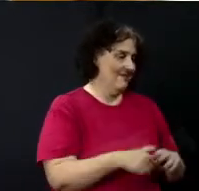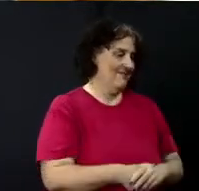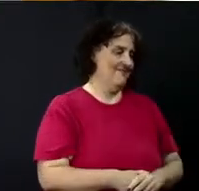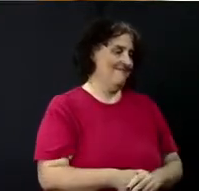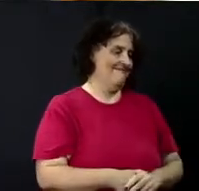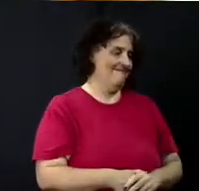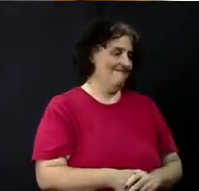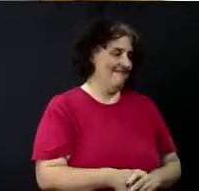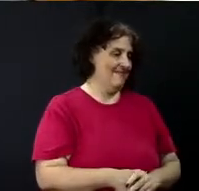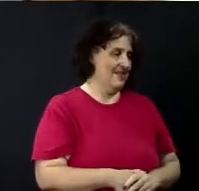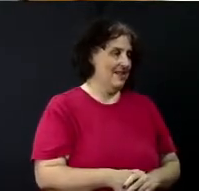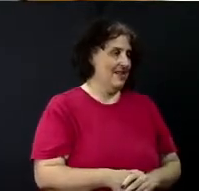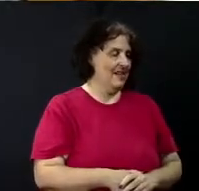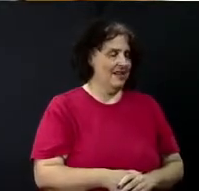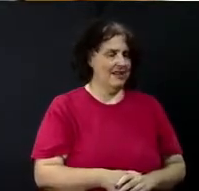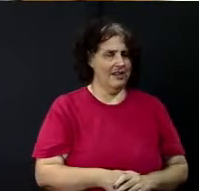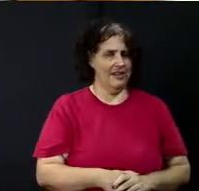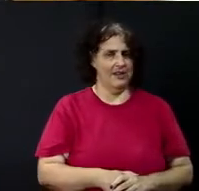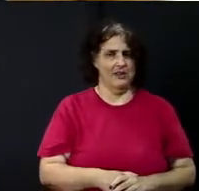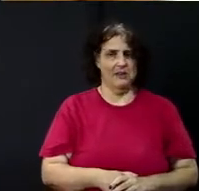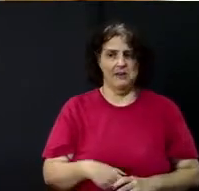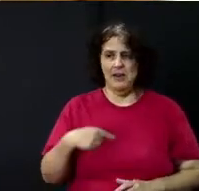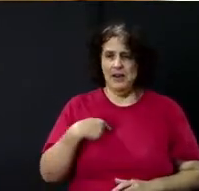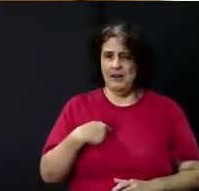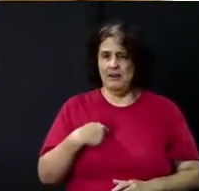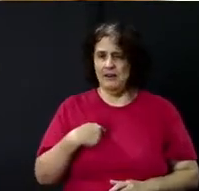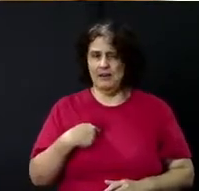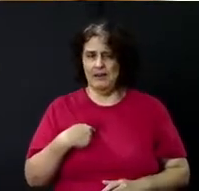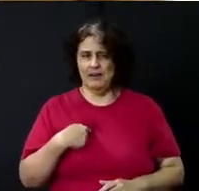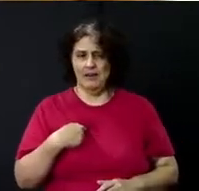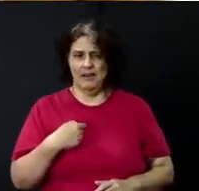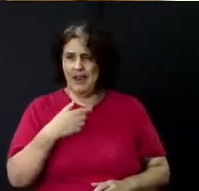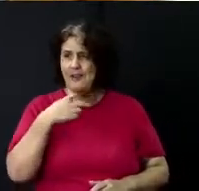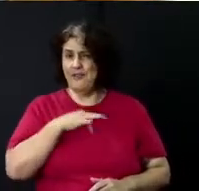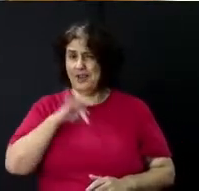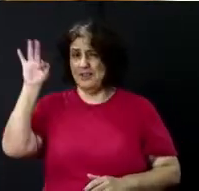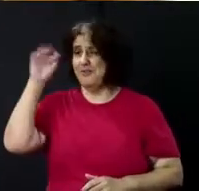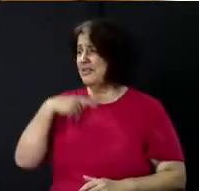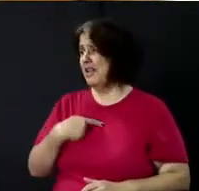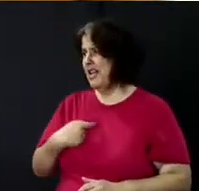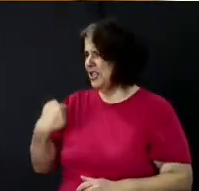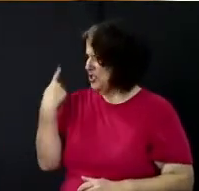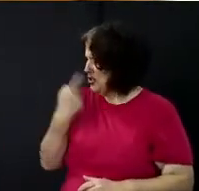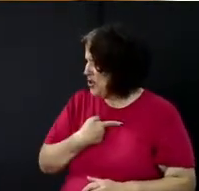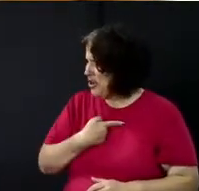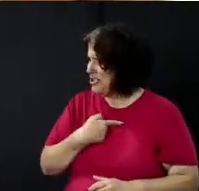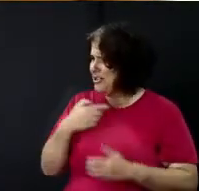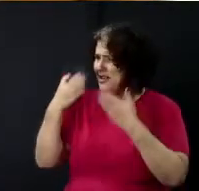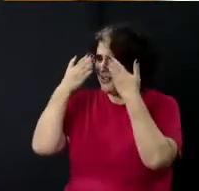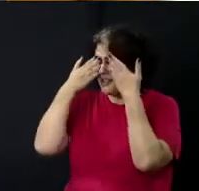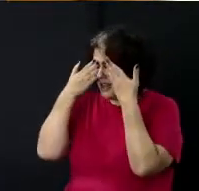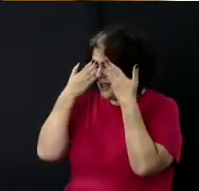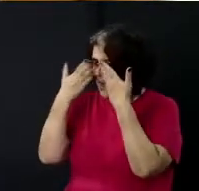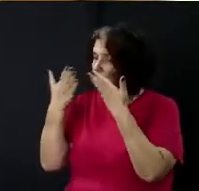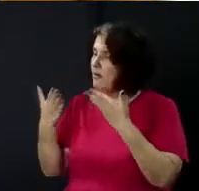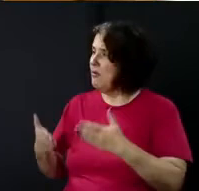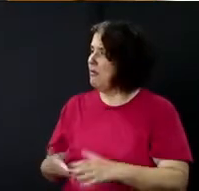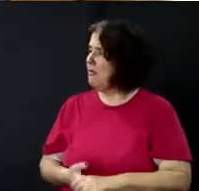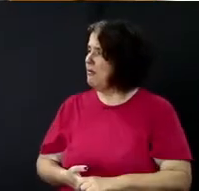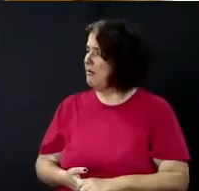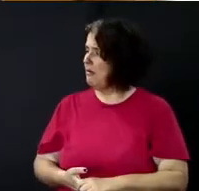perguntaram-lhe: acaso também nós somos cegos? Respondeu-lhes Jesus: se fosseis cegos, não teríeis pecado